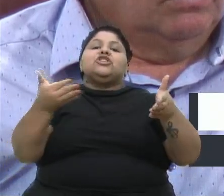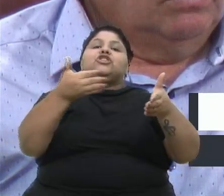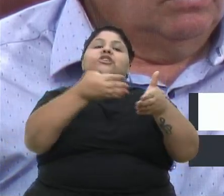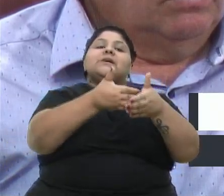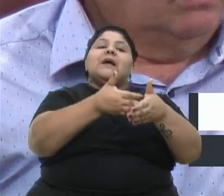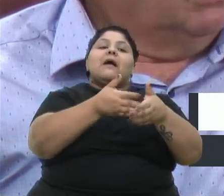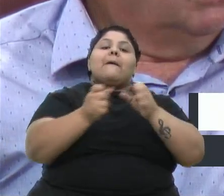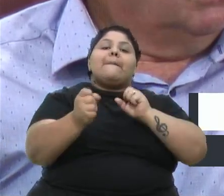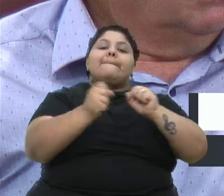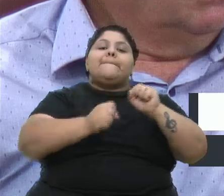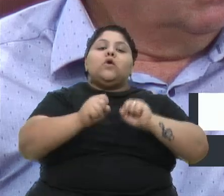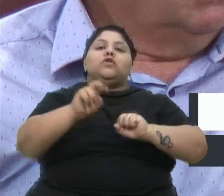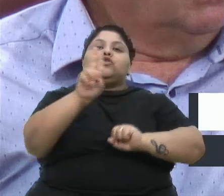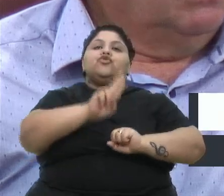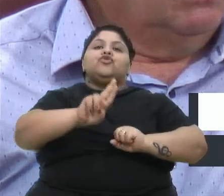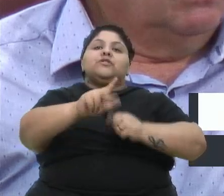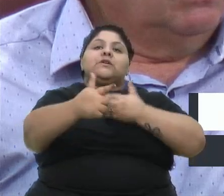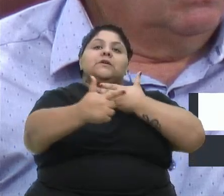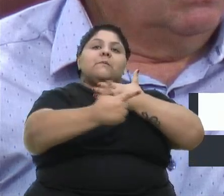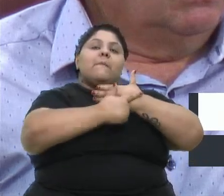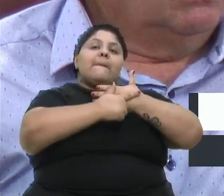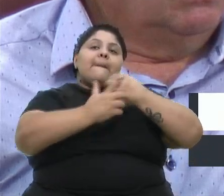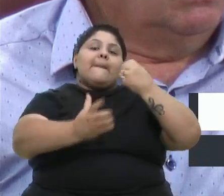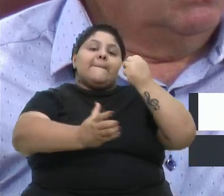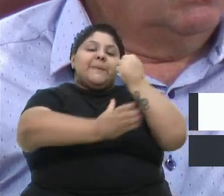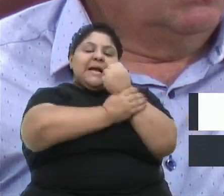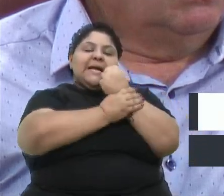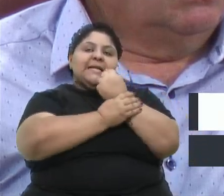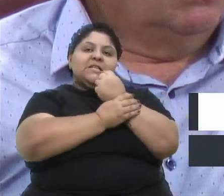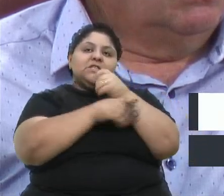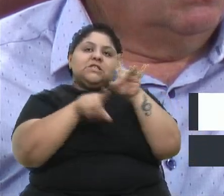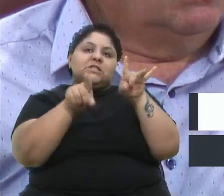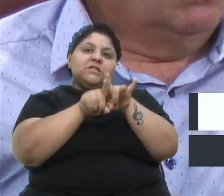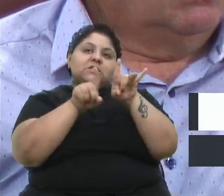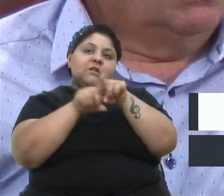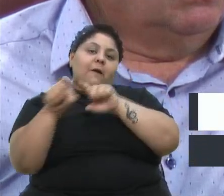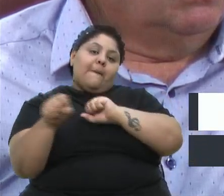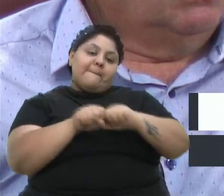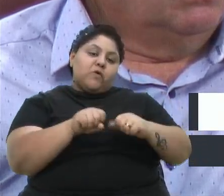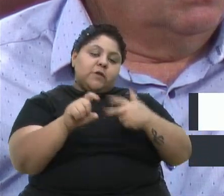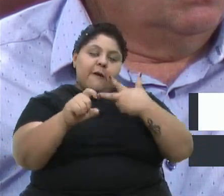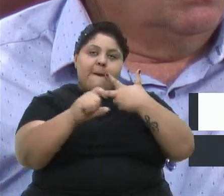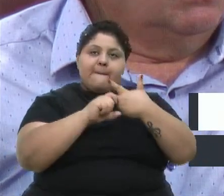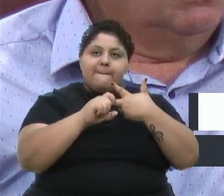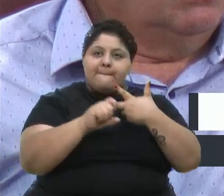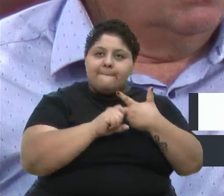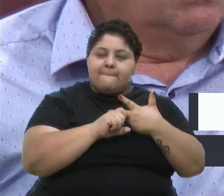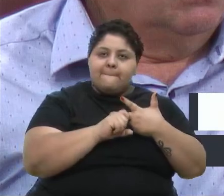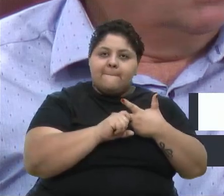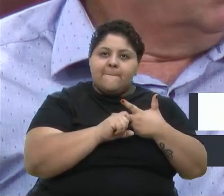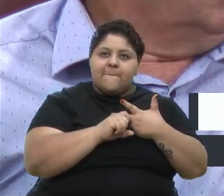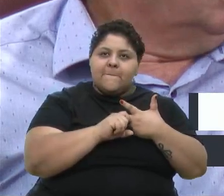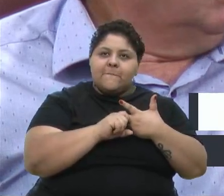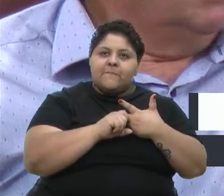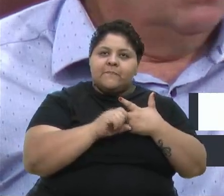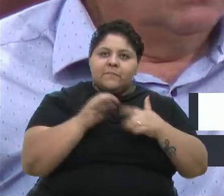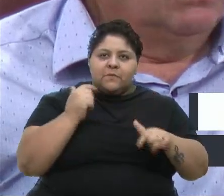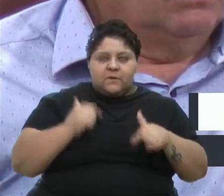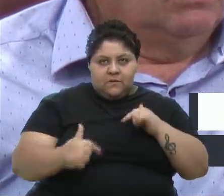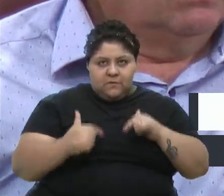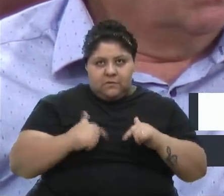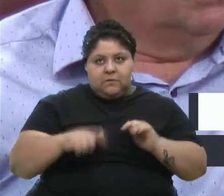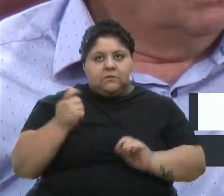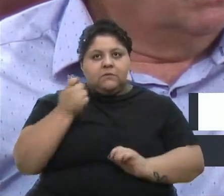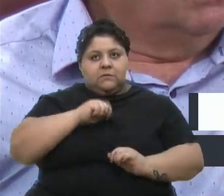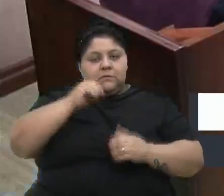se utilizar do seu papel para garantir também ao Poder Executivo, a esses entes, o trabalho necessário.